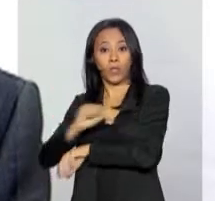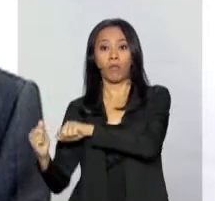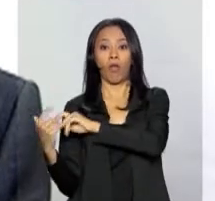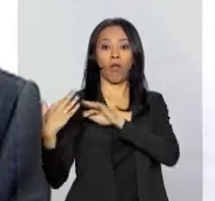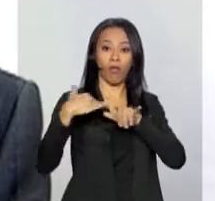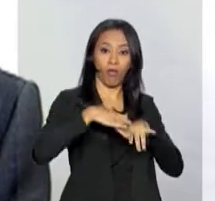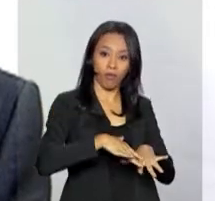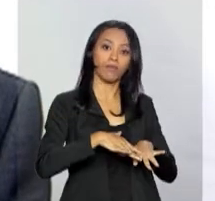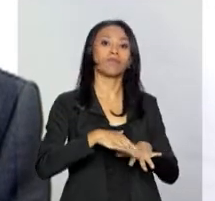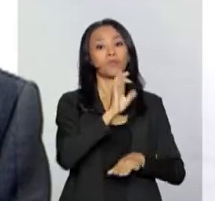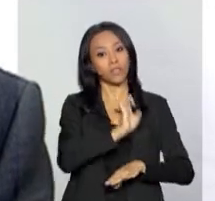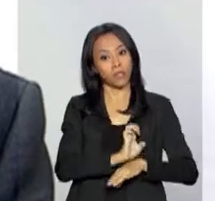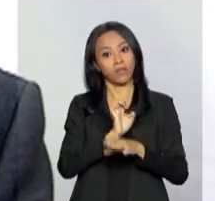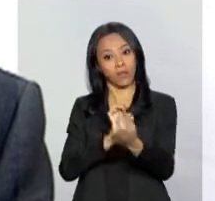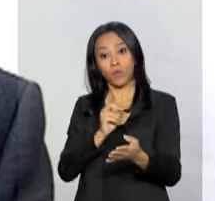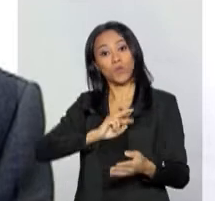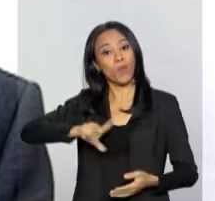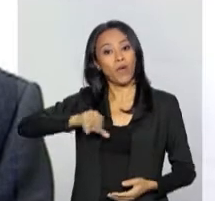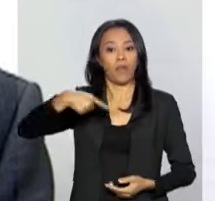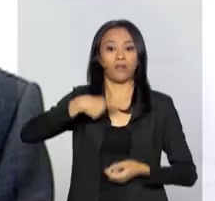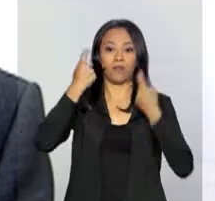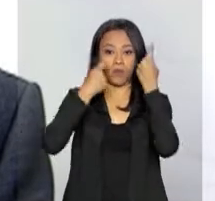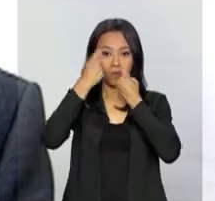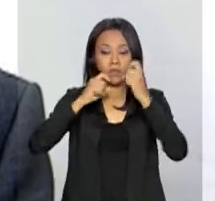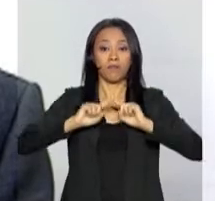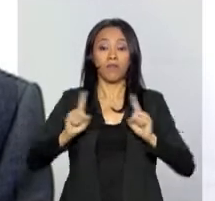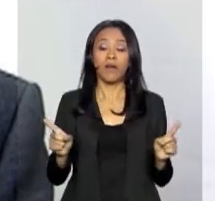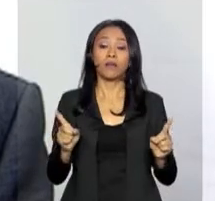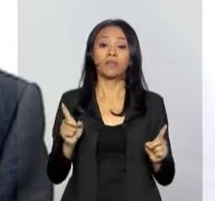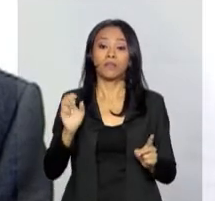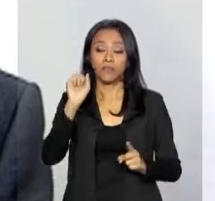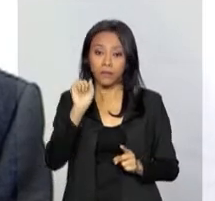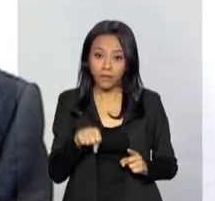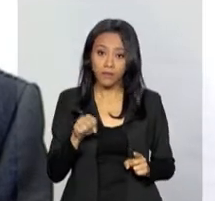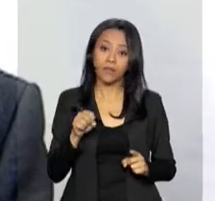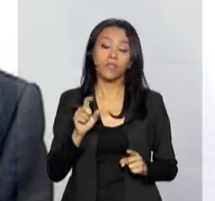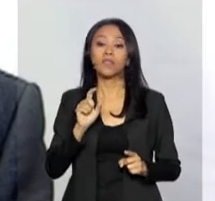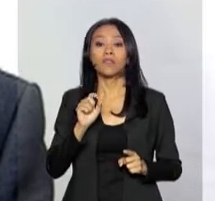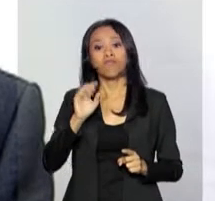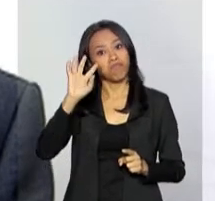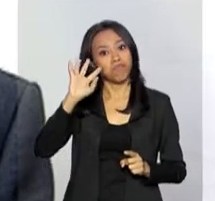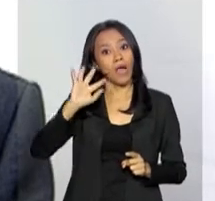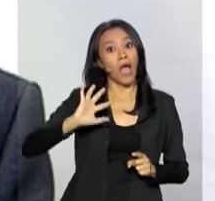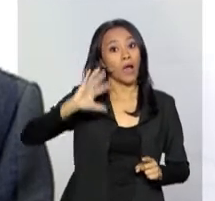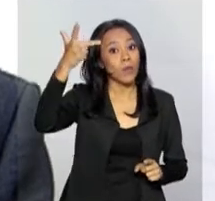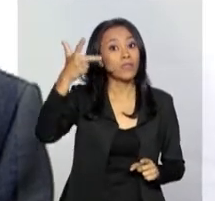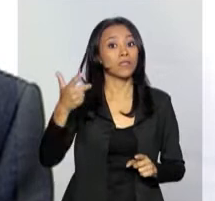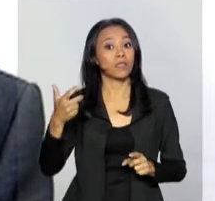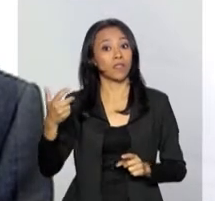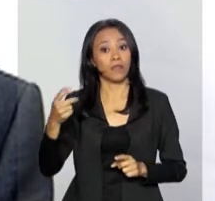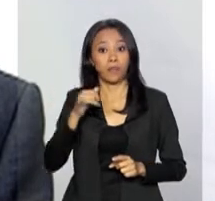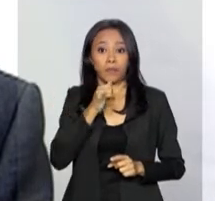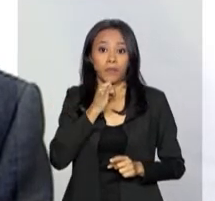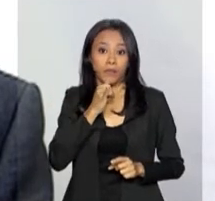a primeira preocupação, mas sim com a possibilidade eventual de migração de modalidades criminosas